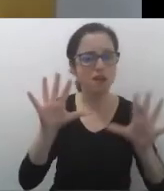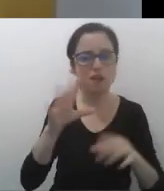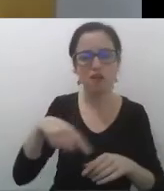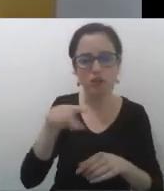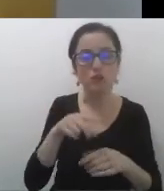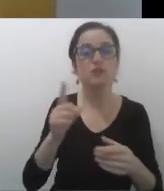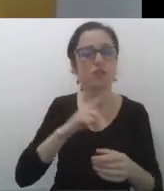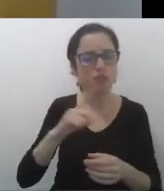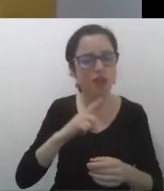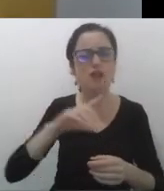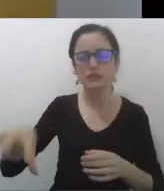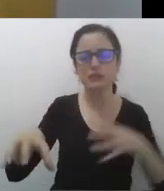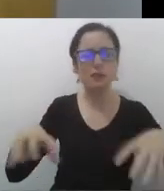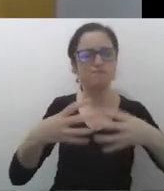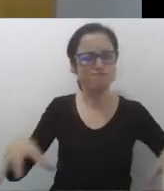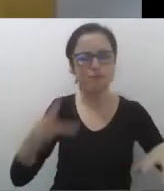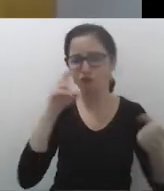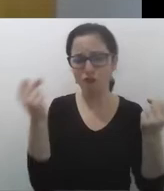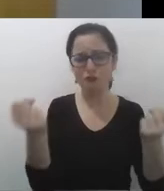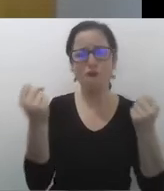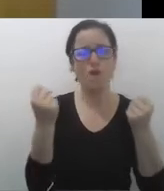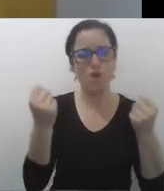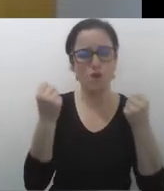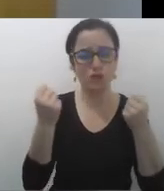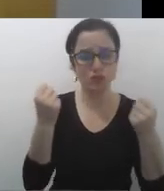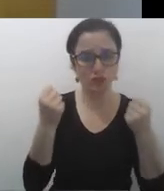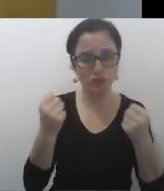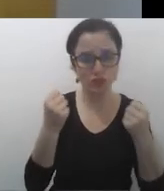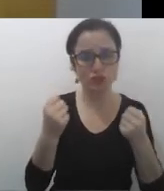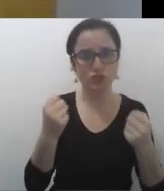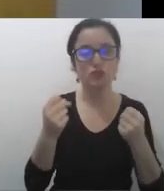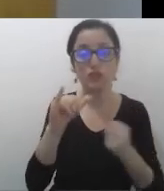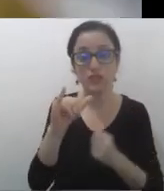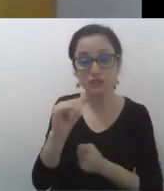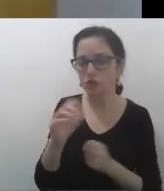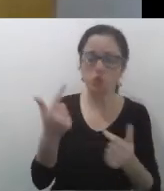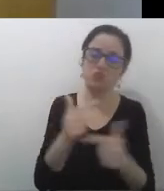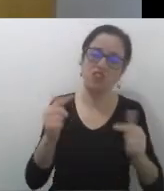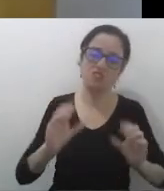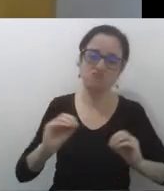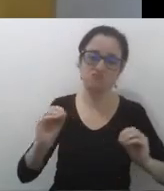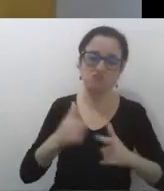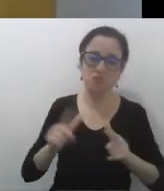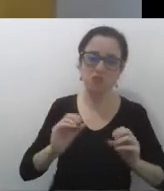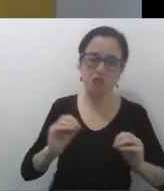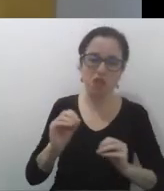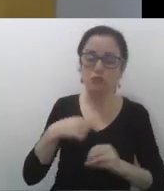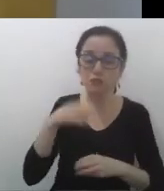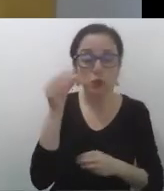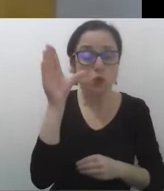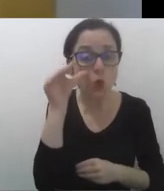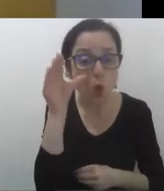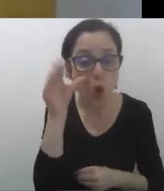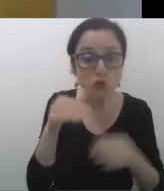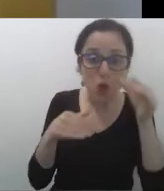claro para eles, né, que havia esse rigor dessa separação. E o IAC não tem isso.